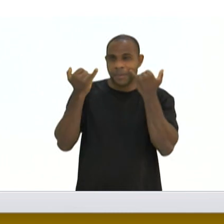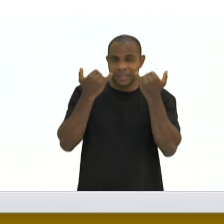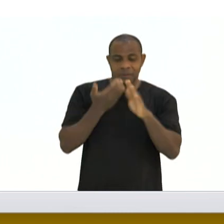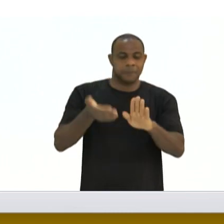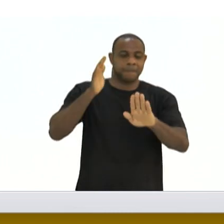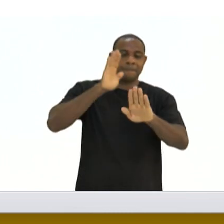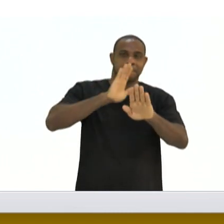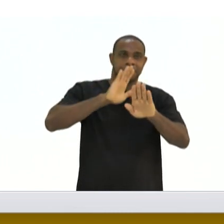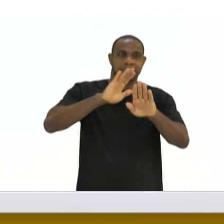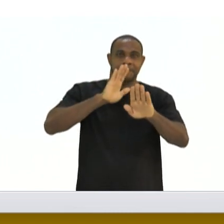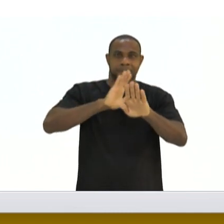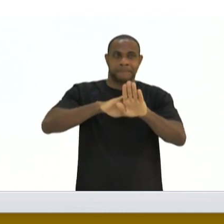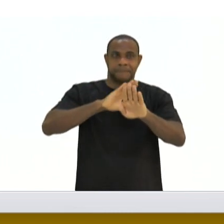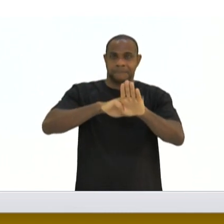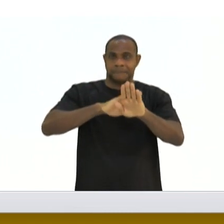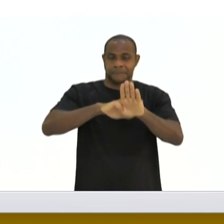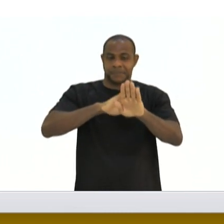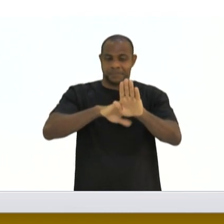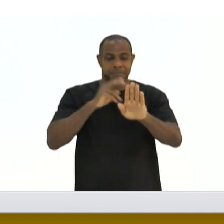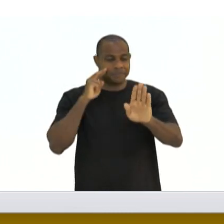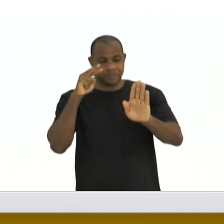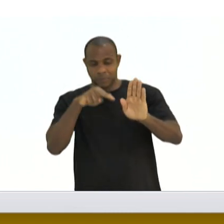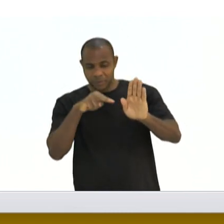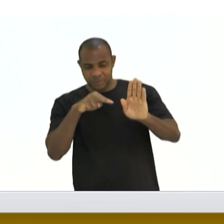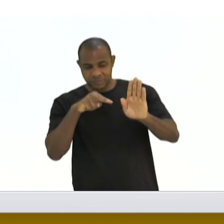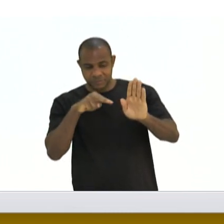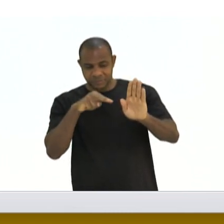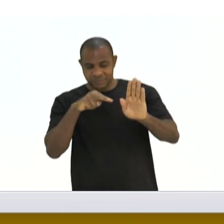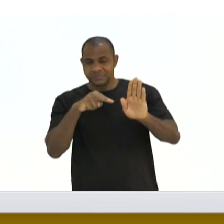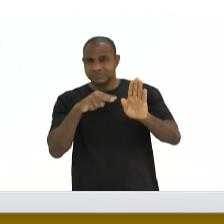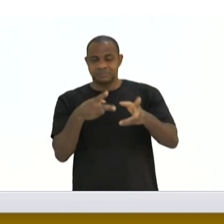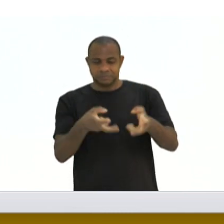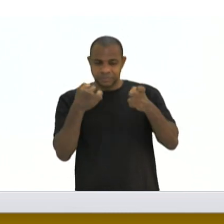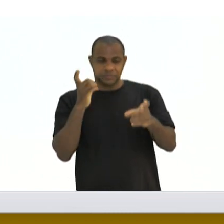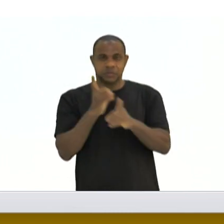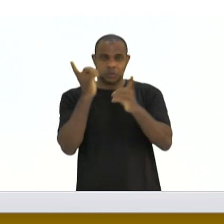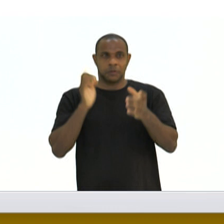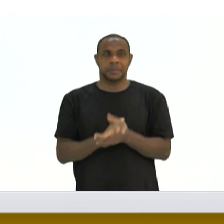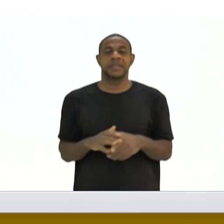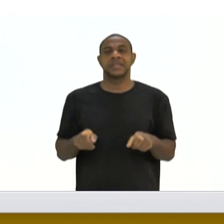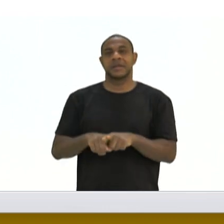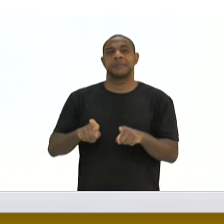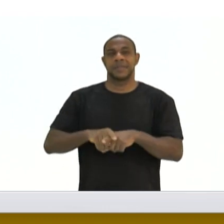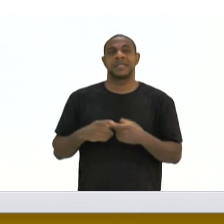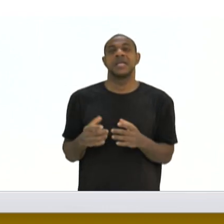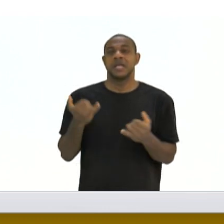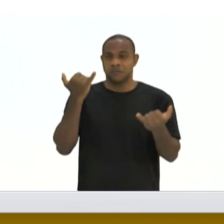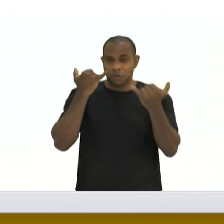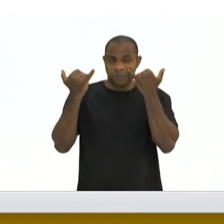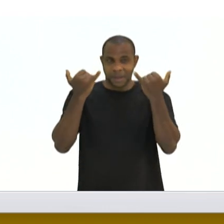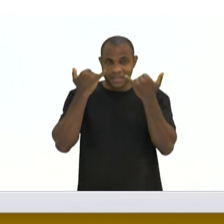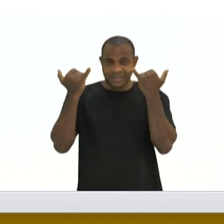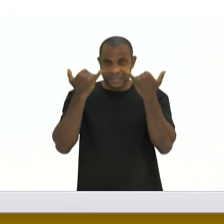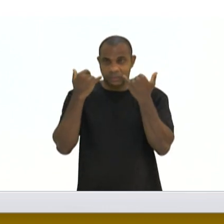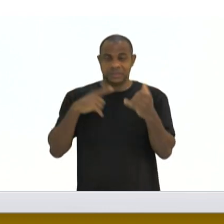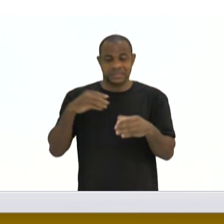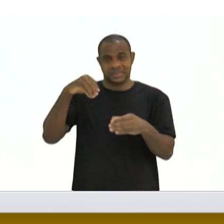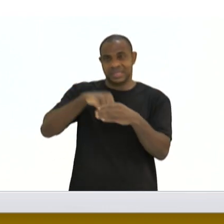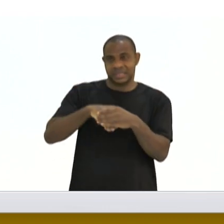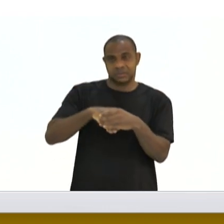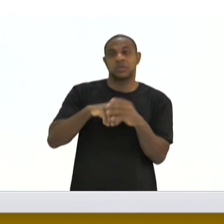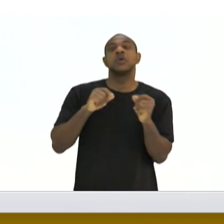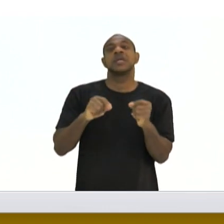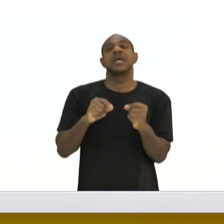aquelas que a gente olha para o texto já descobre inferir informações implícitas no texto Aquelas que nós